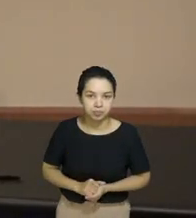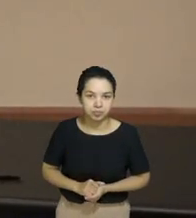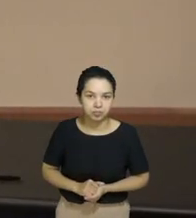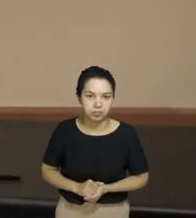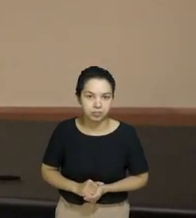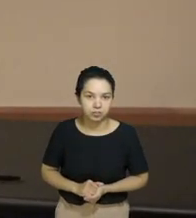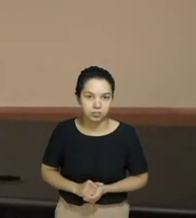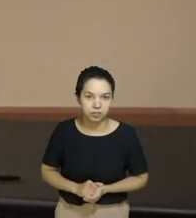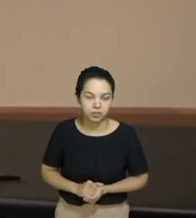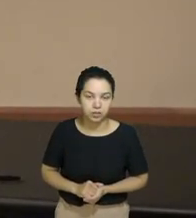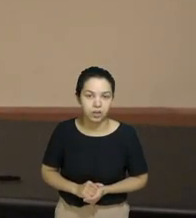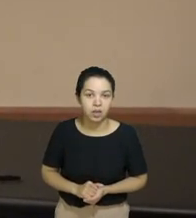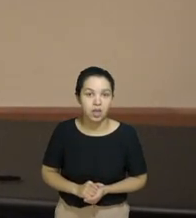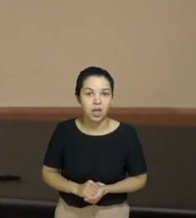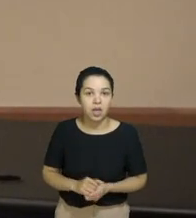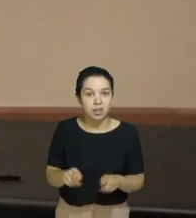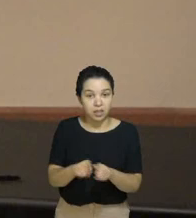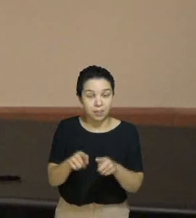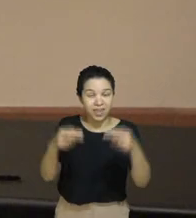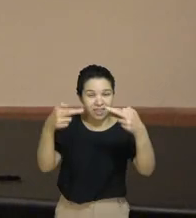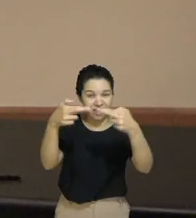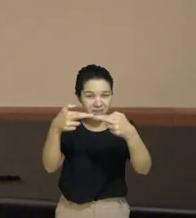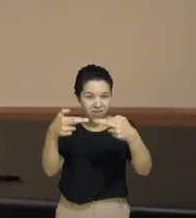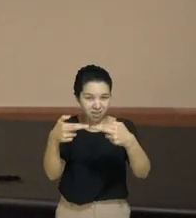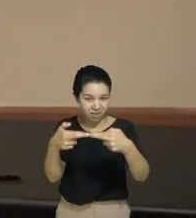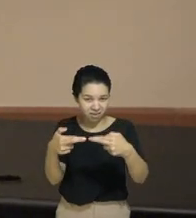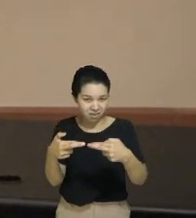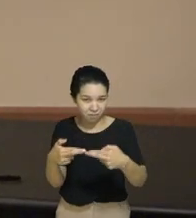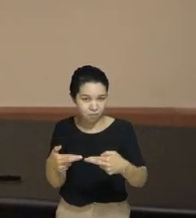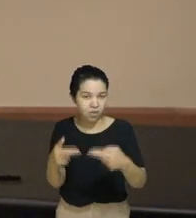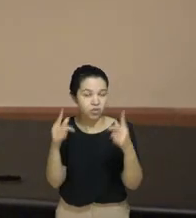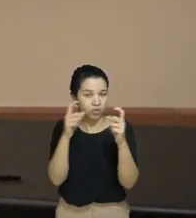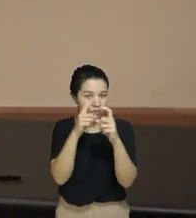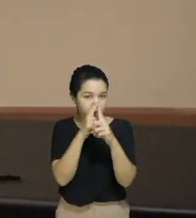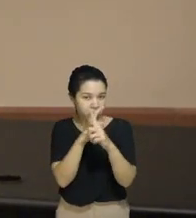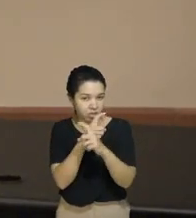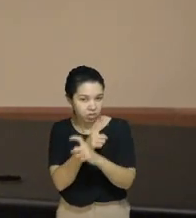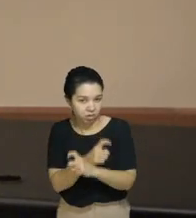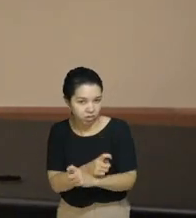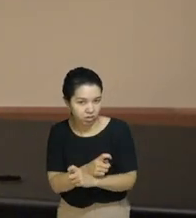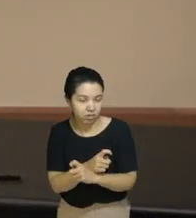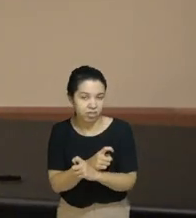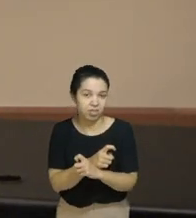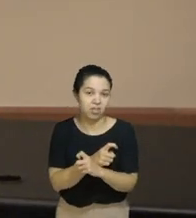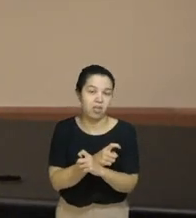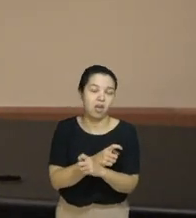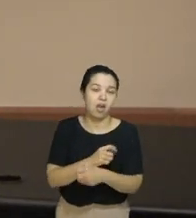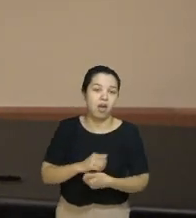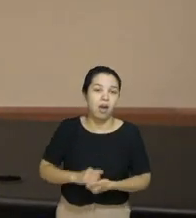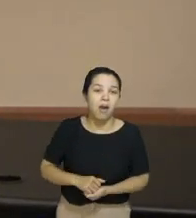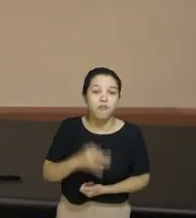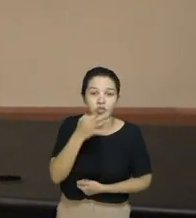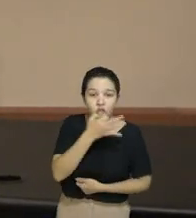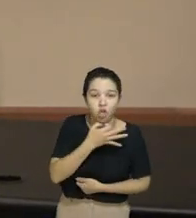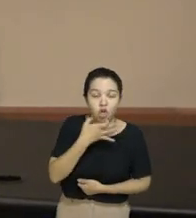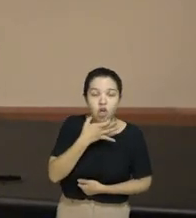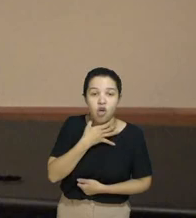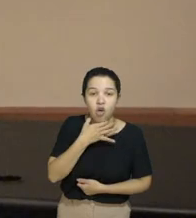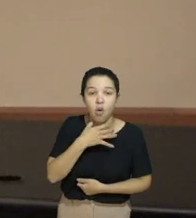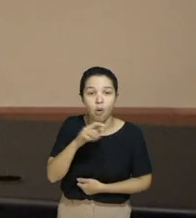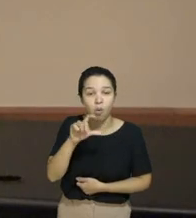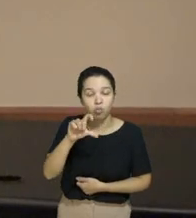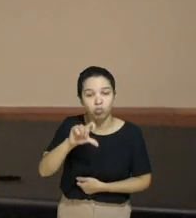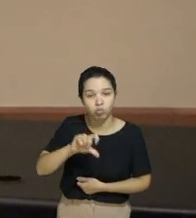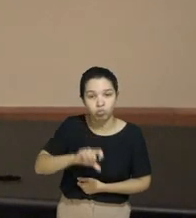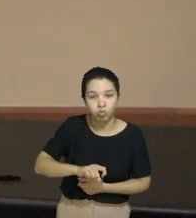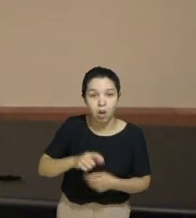Perceber e elaborar rimas. Habilidades de consciência fonológica rebaixadas. Dificuldades com ritmo